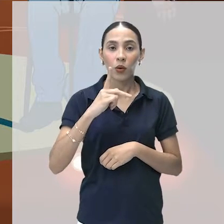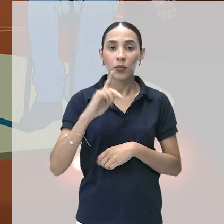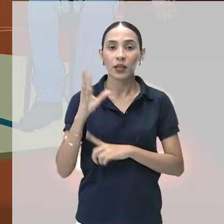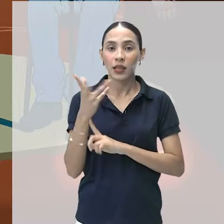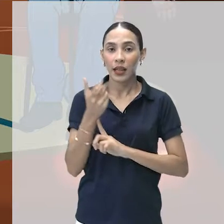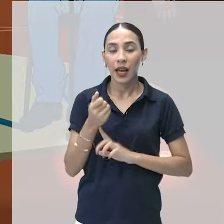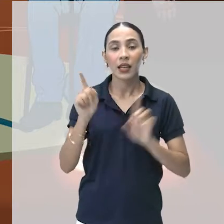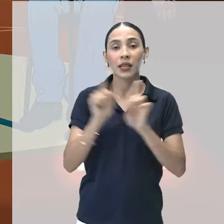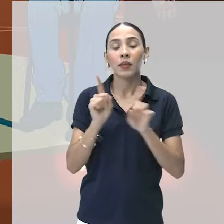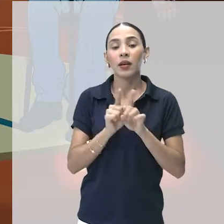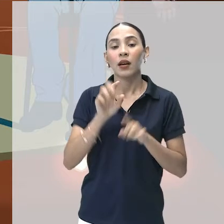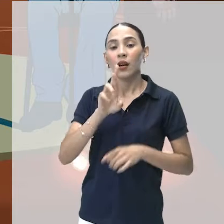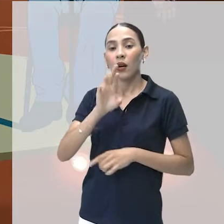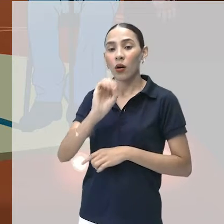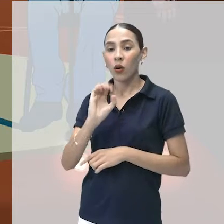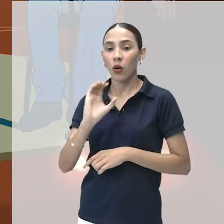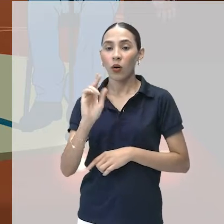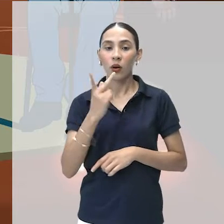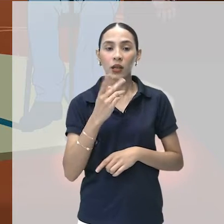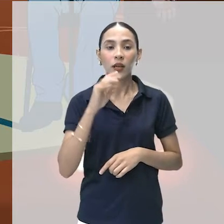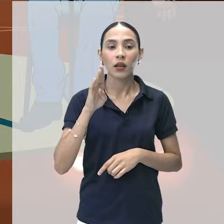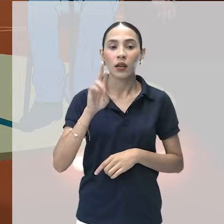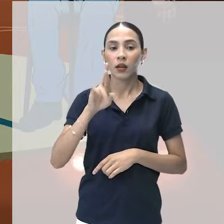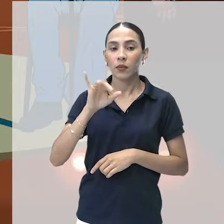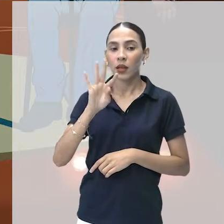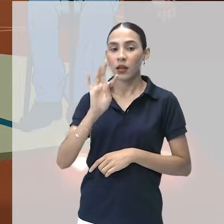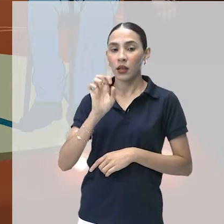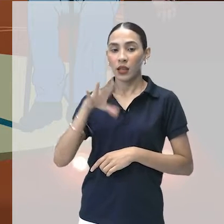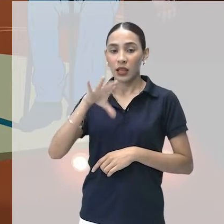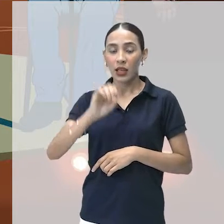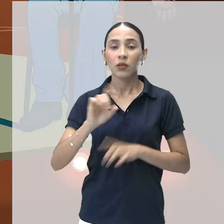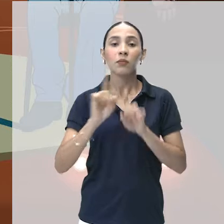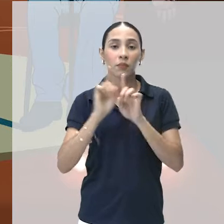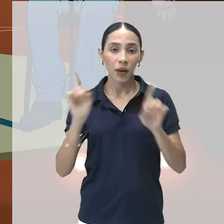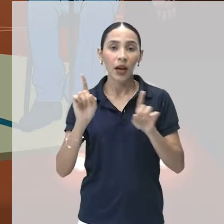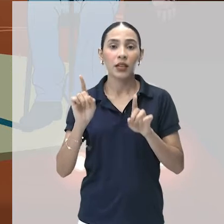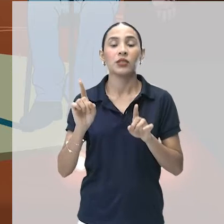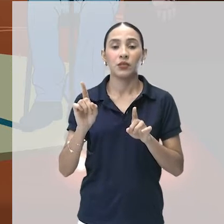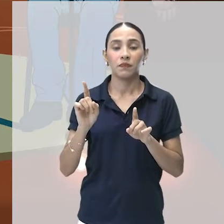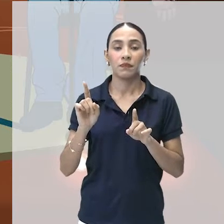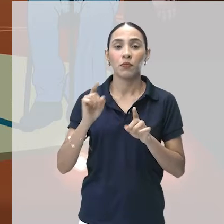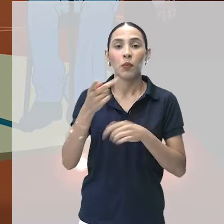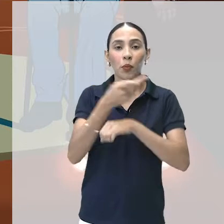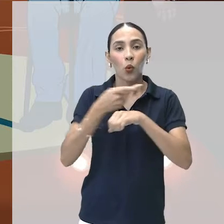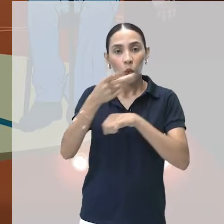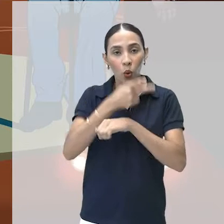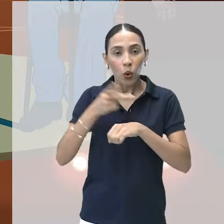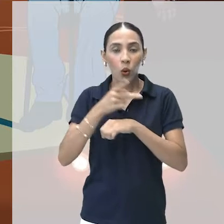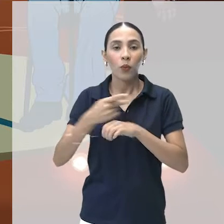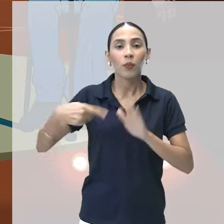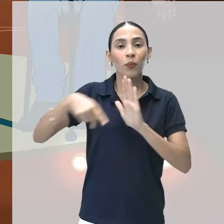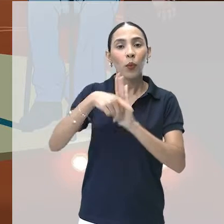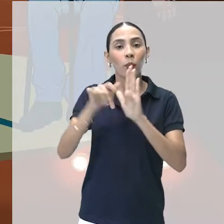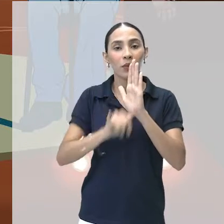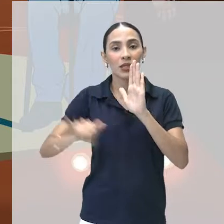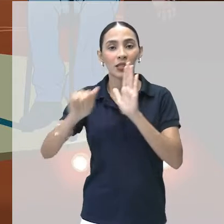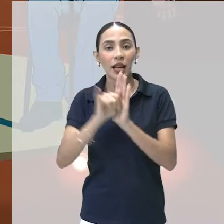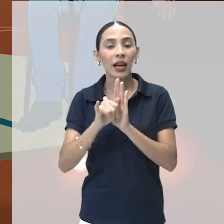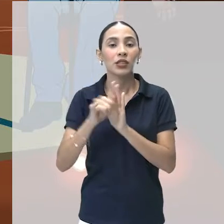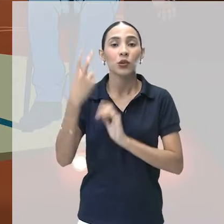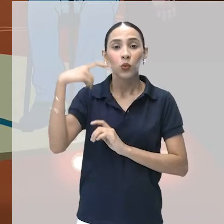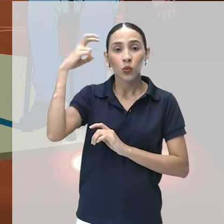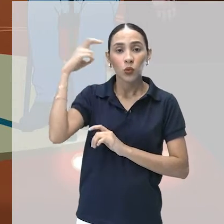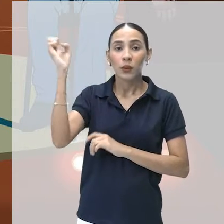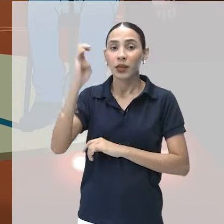o rock britânico, mas também buscou resgatar e valorizar aspectos da cultura popular